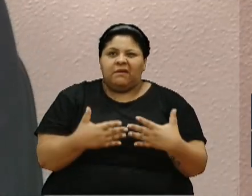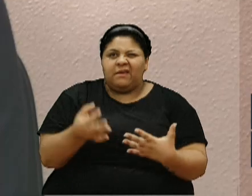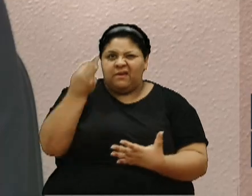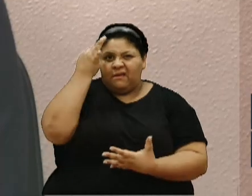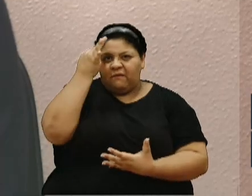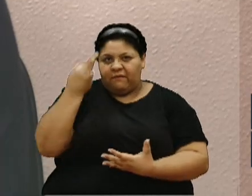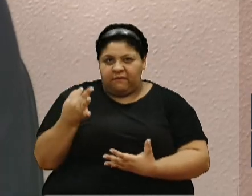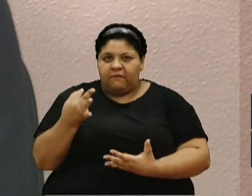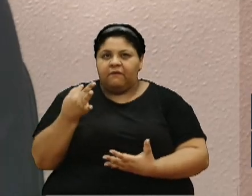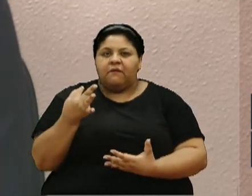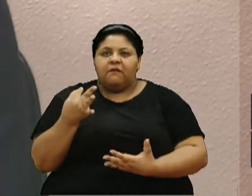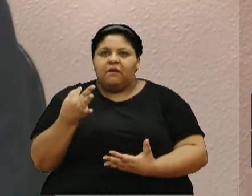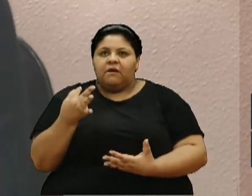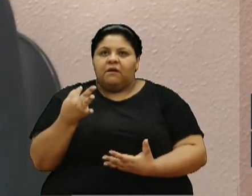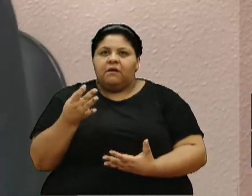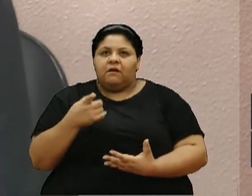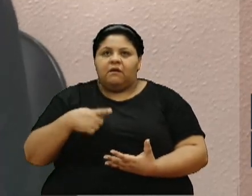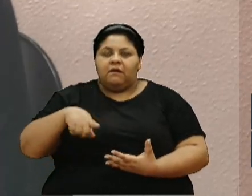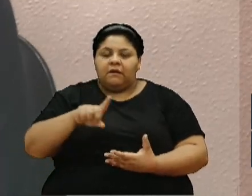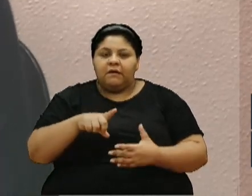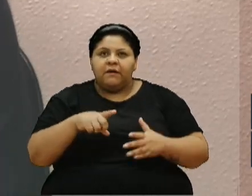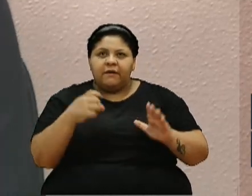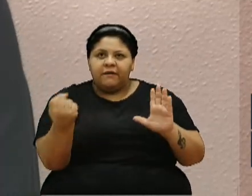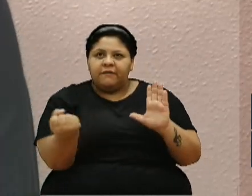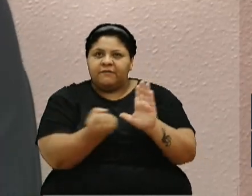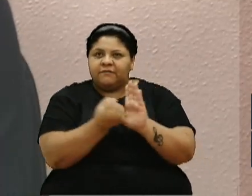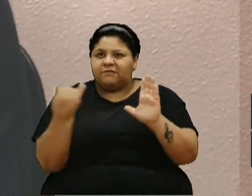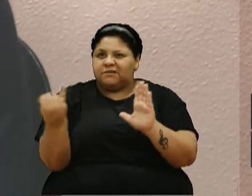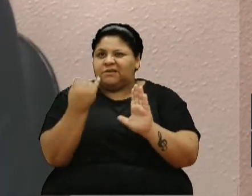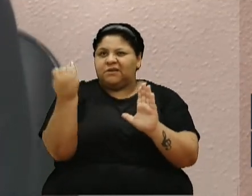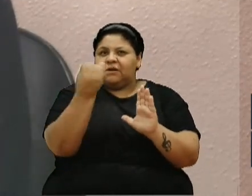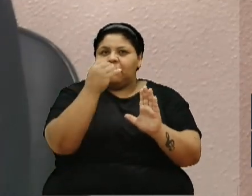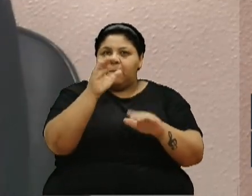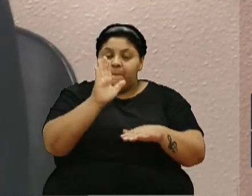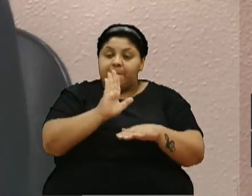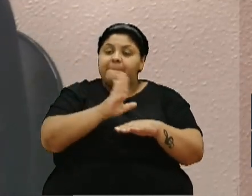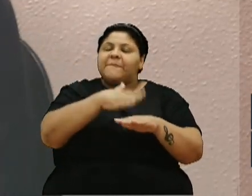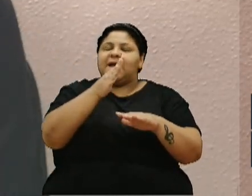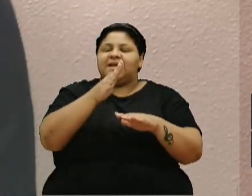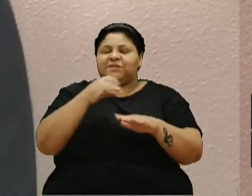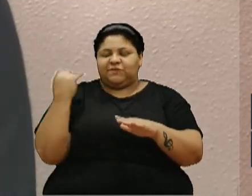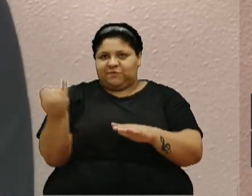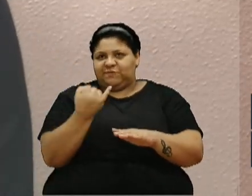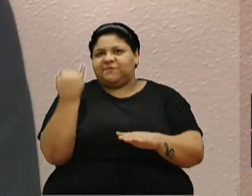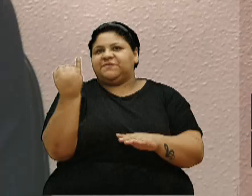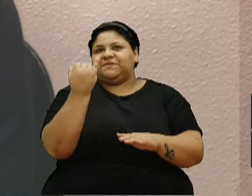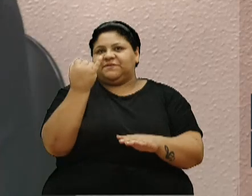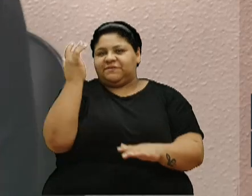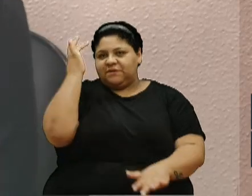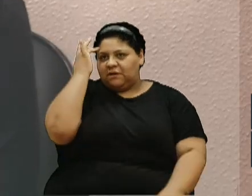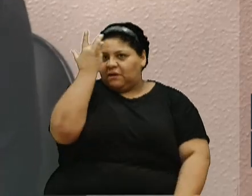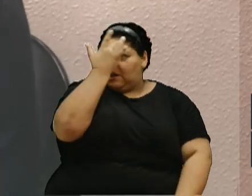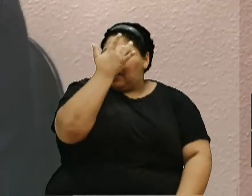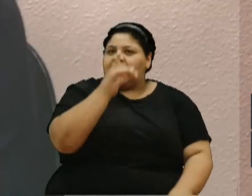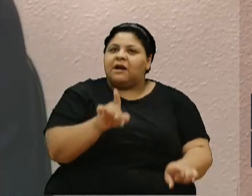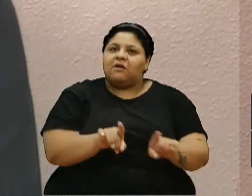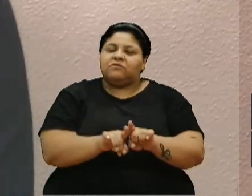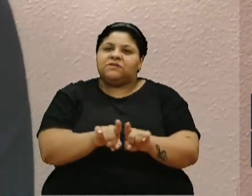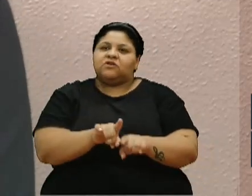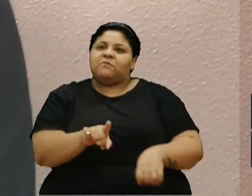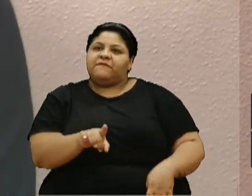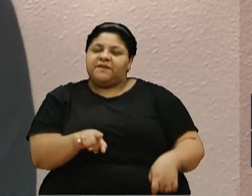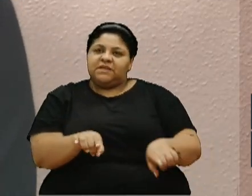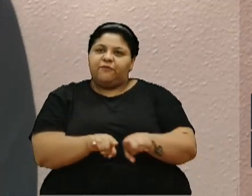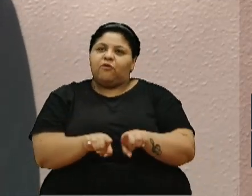Entendo que esse seja um marco importante, ou melhor, mais um marco importante da saúde mental no nosso